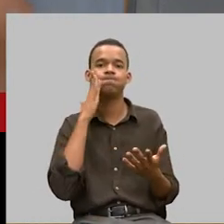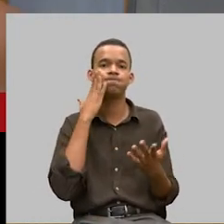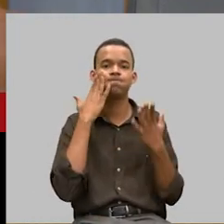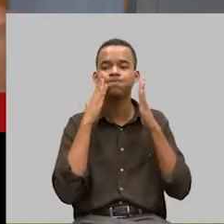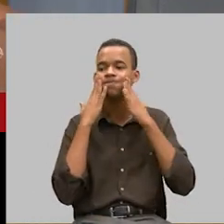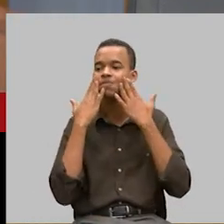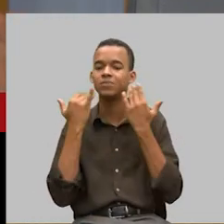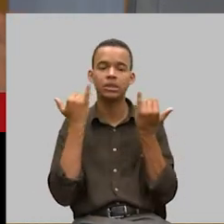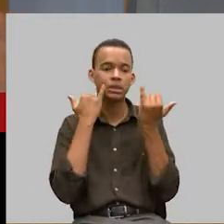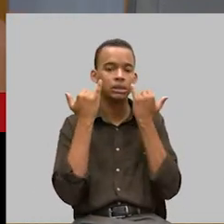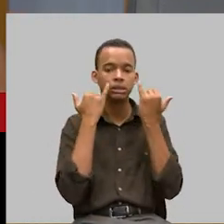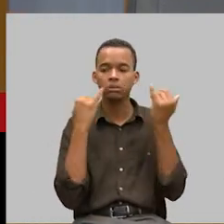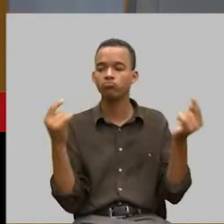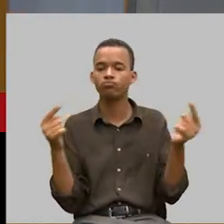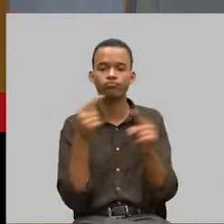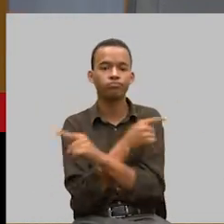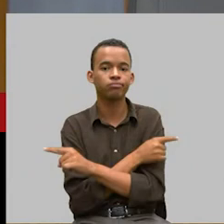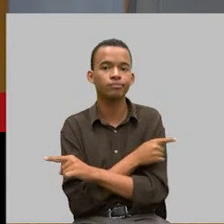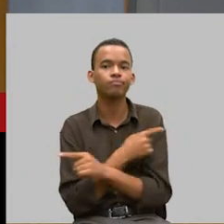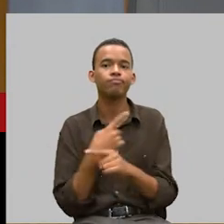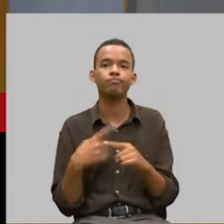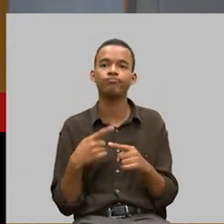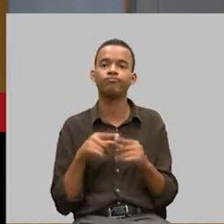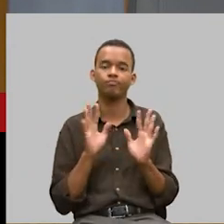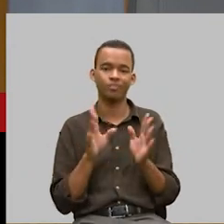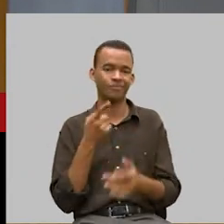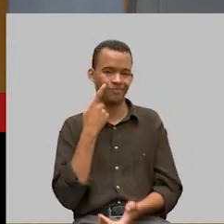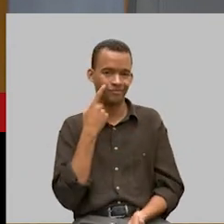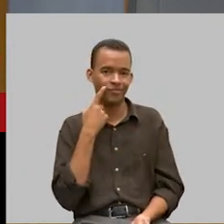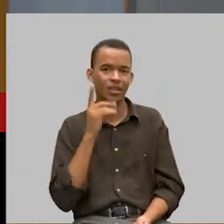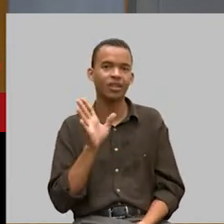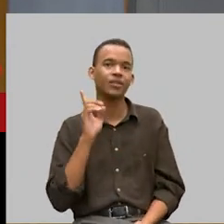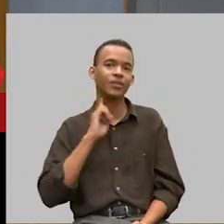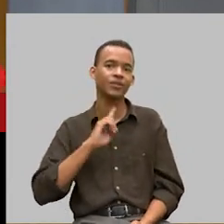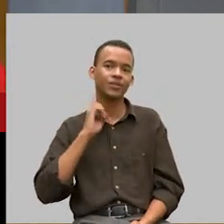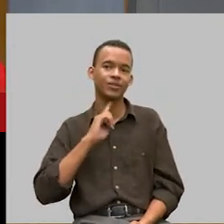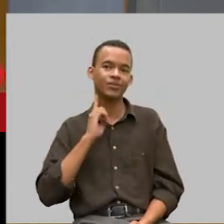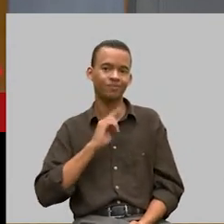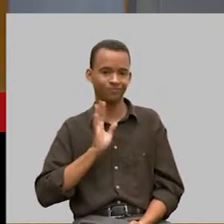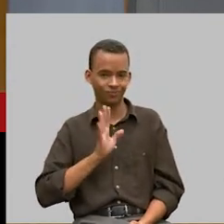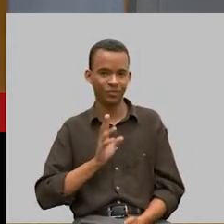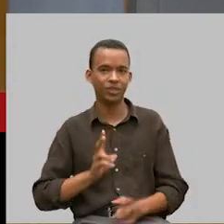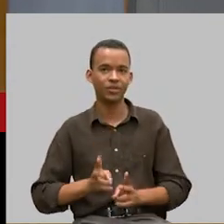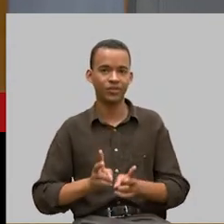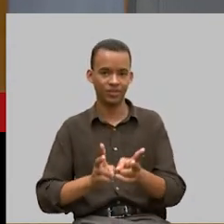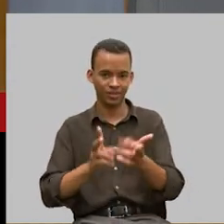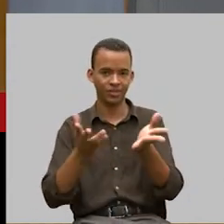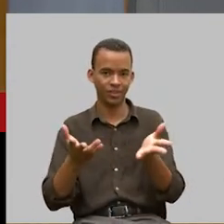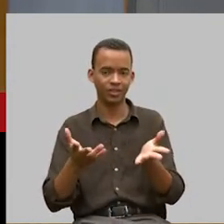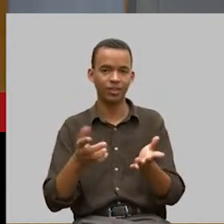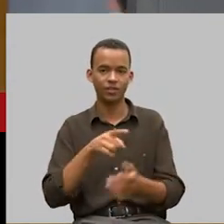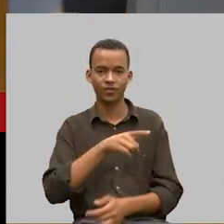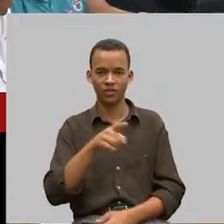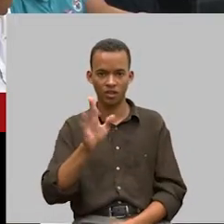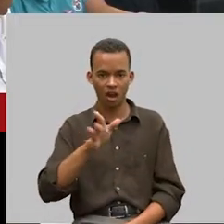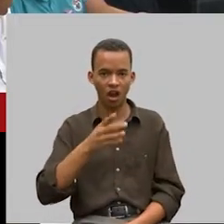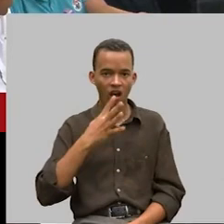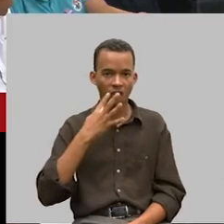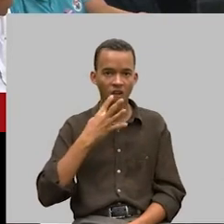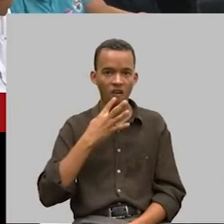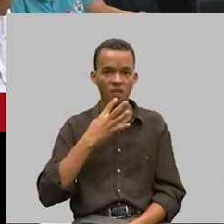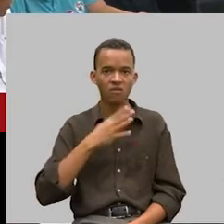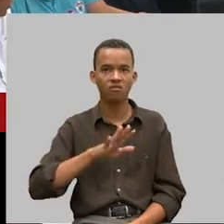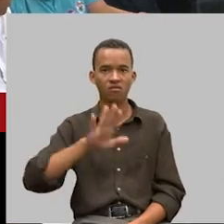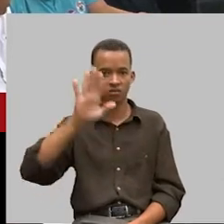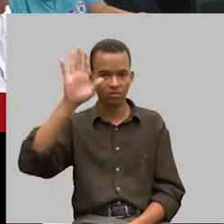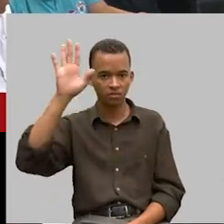informações trocadas porque vocês já ouviram falar que Minas tá nos trilhos não já levanta a mão aí para mim quem já ouviu falar que